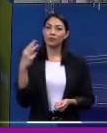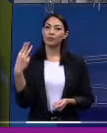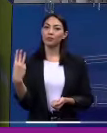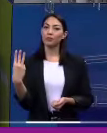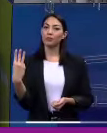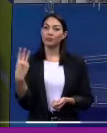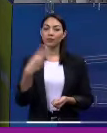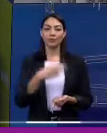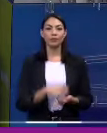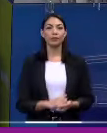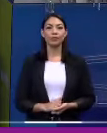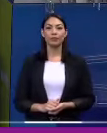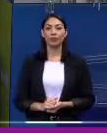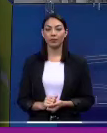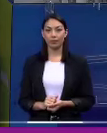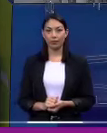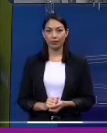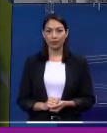03.